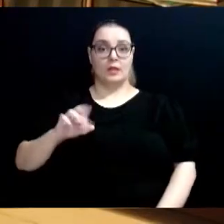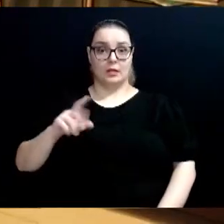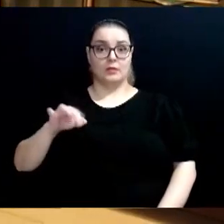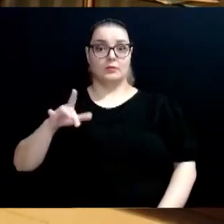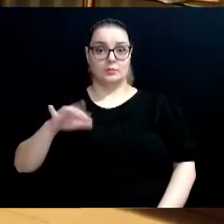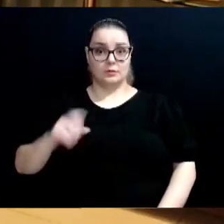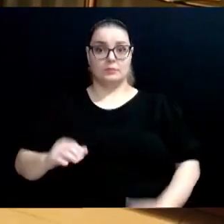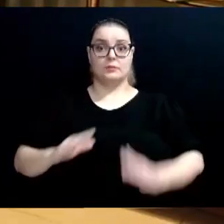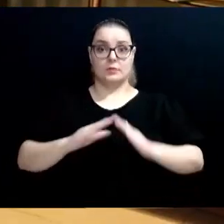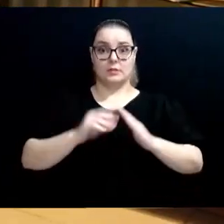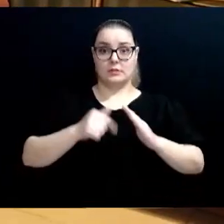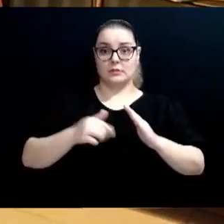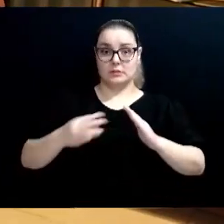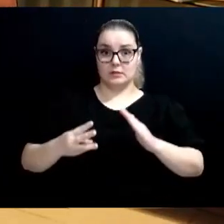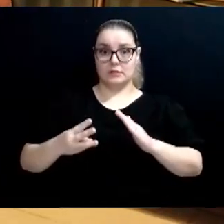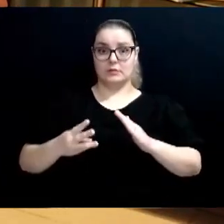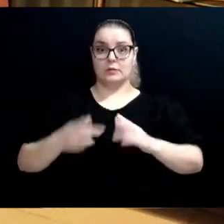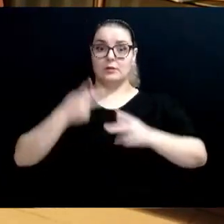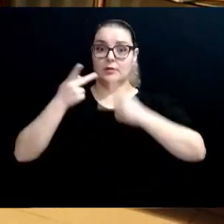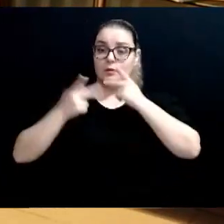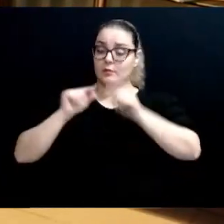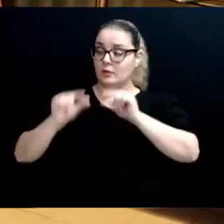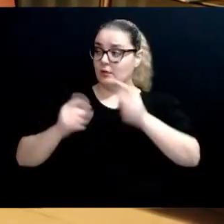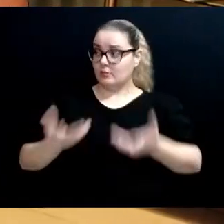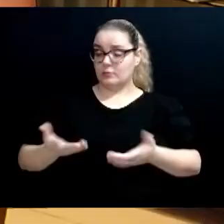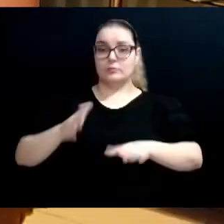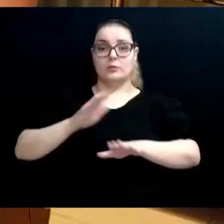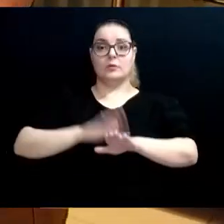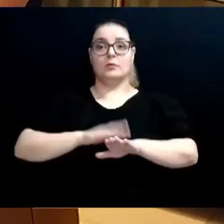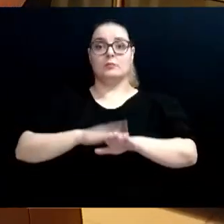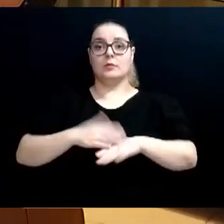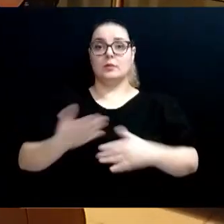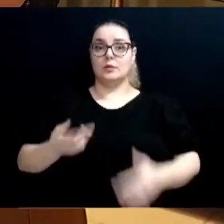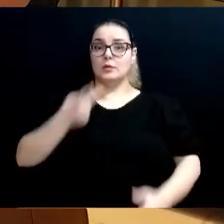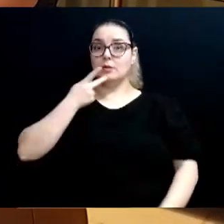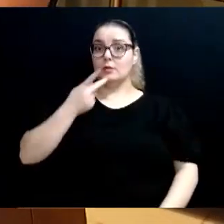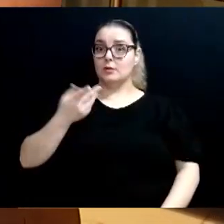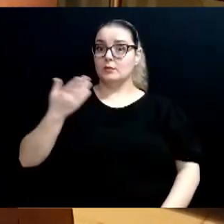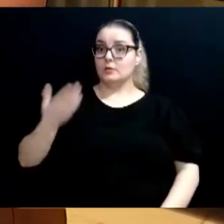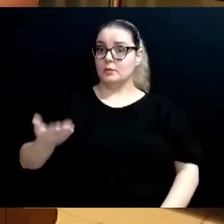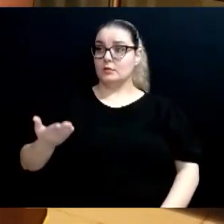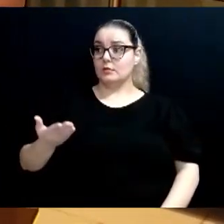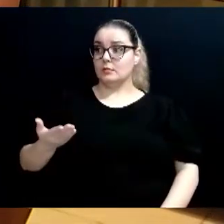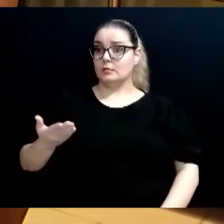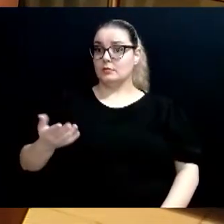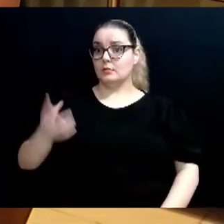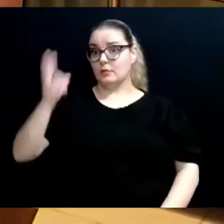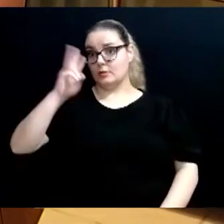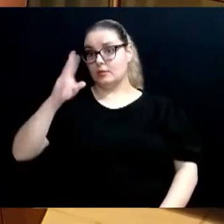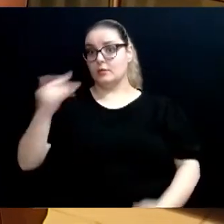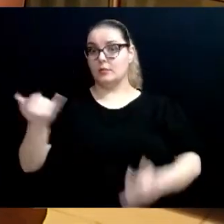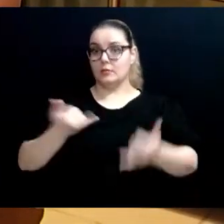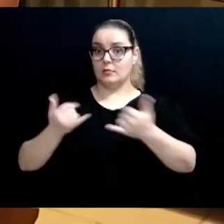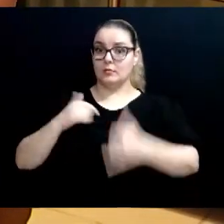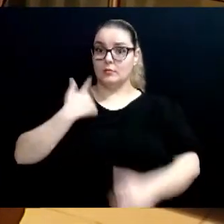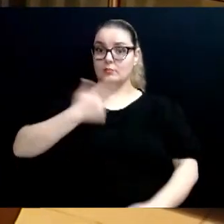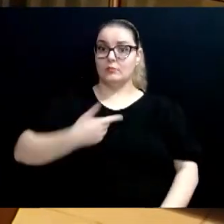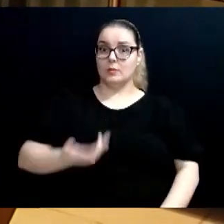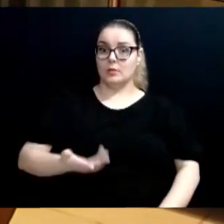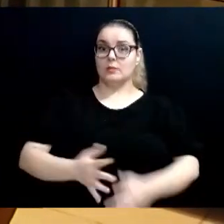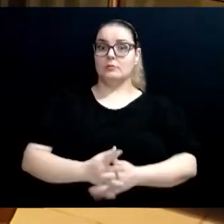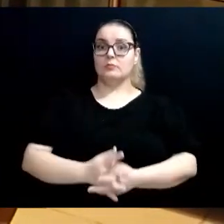A Carolina é uma das sócias da Casa 73 e vai falar um pouquinho sobre a sua função. Eu disse que você